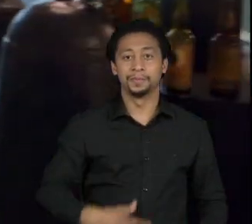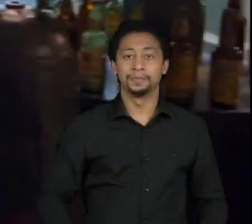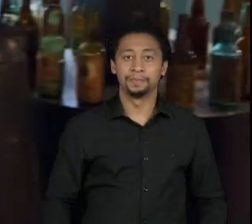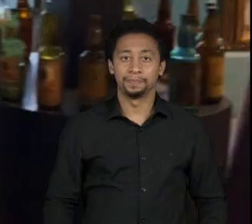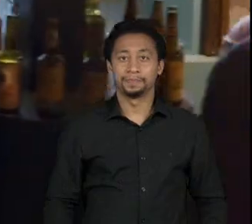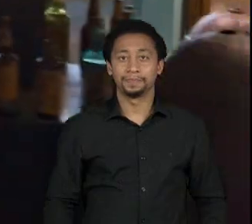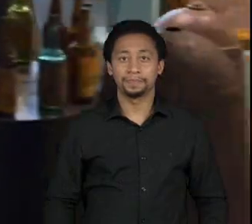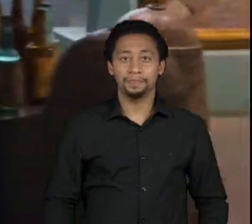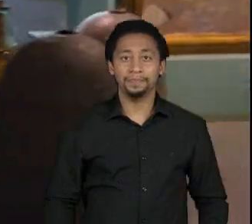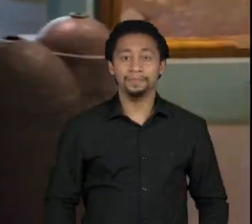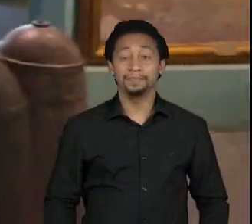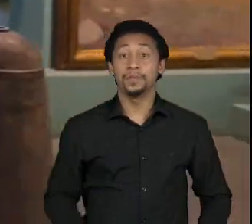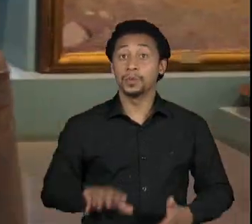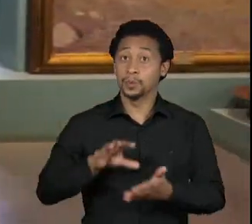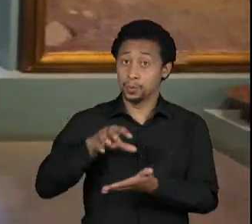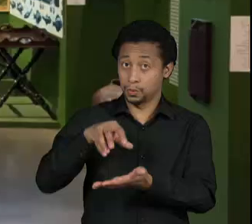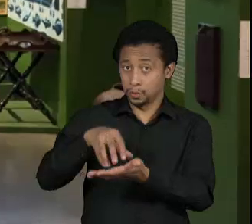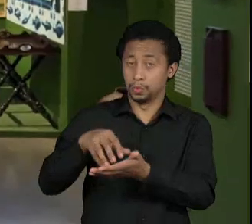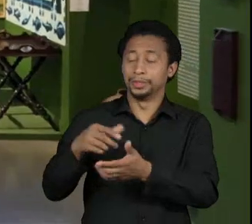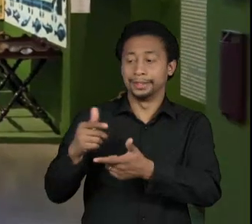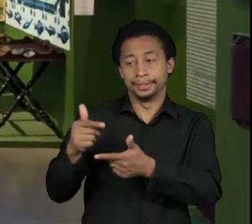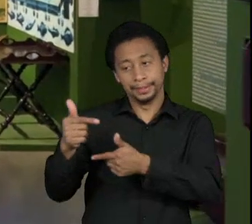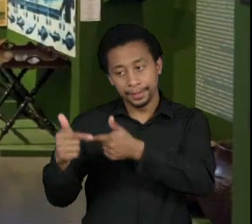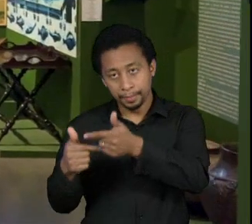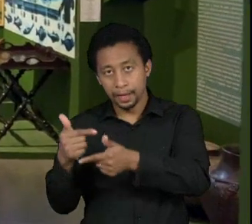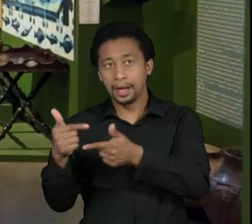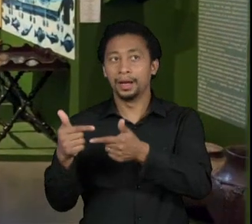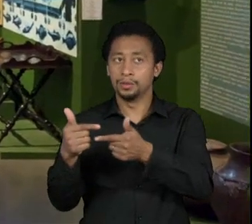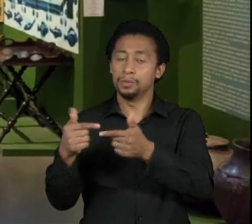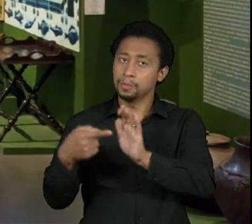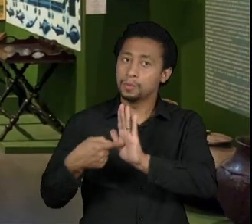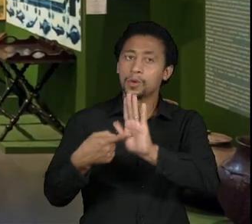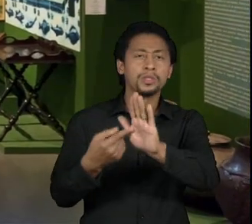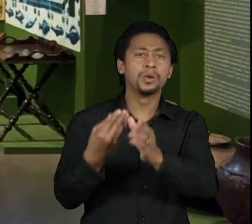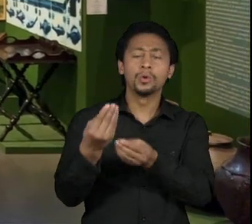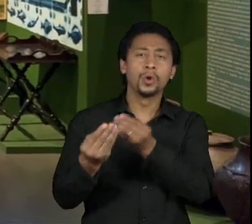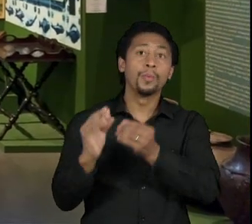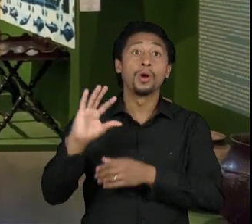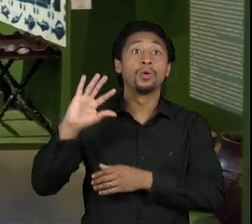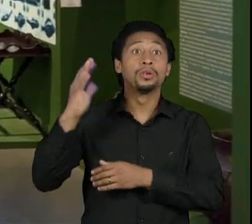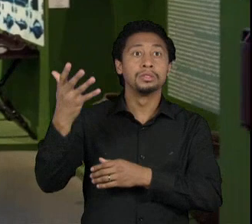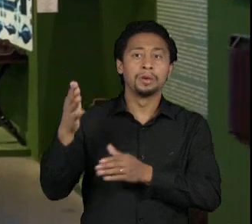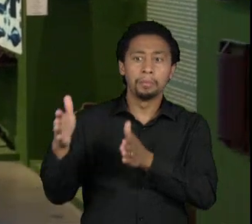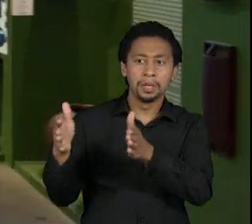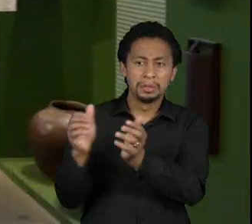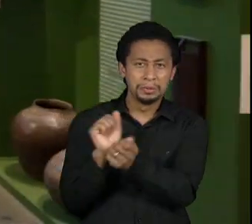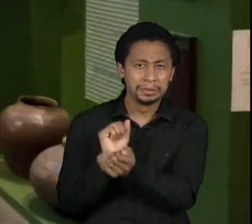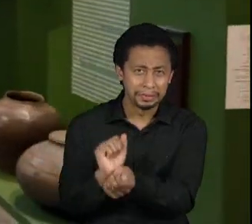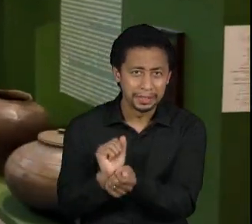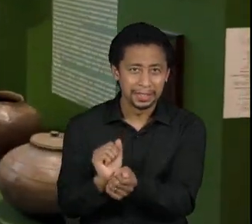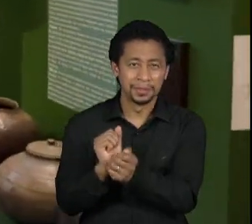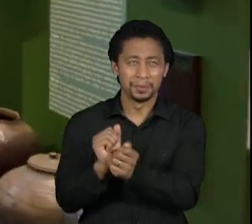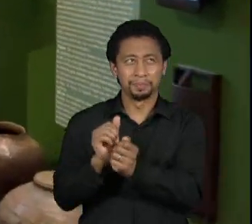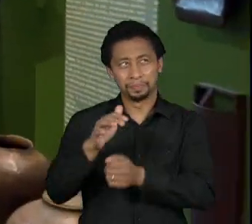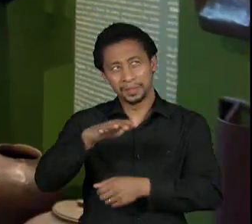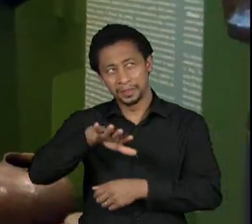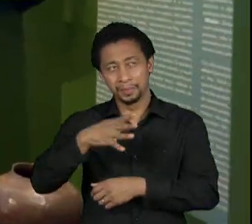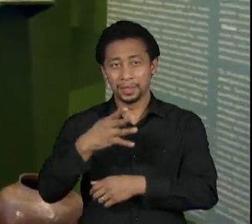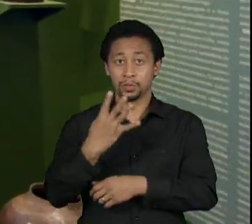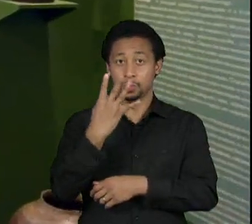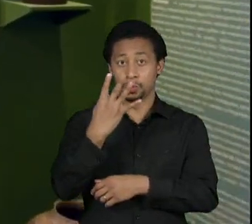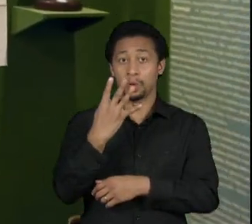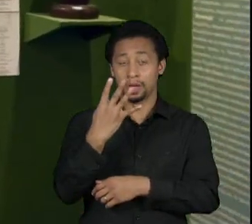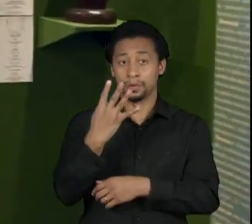O núcleo Trabalho e Escravidão busca sintetizar quase 4 séculos de nossa história, né? Pensando que a história do